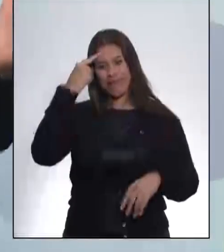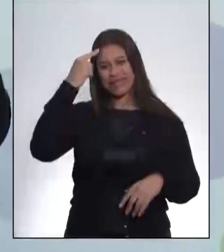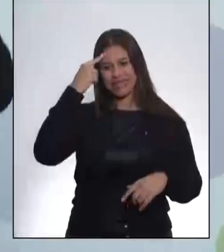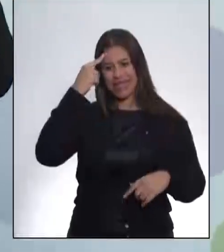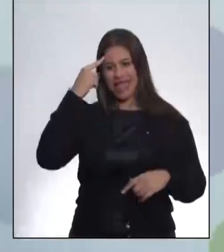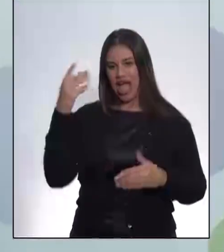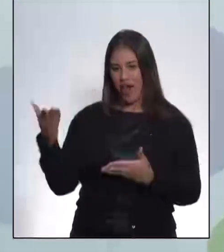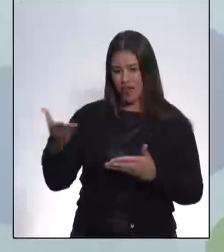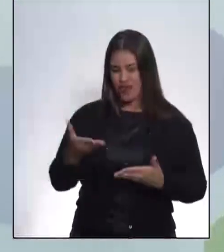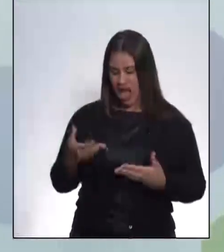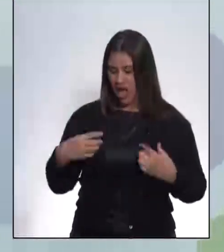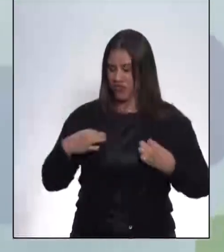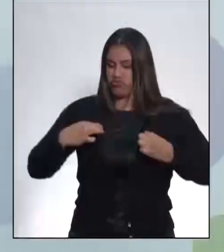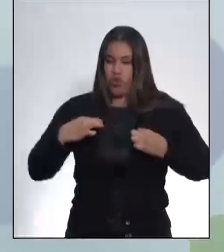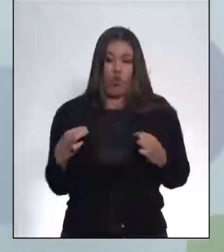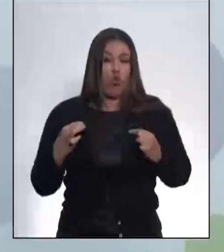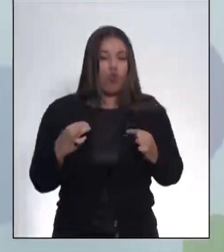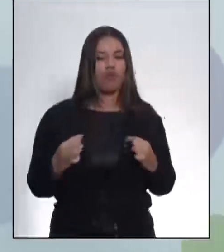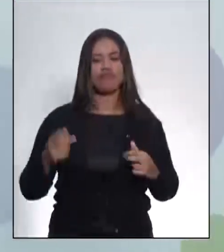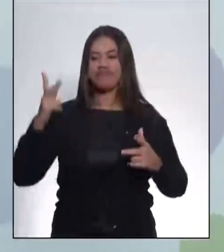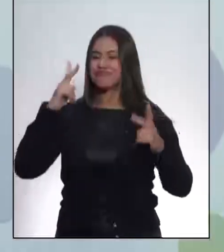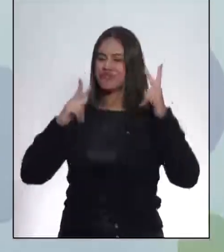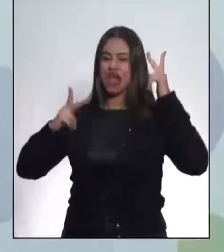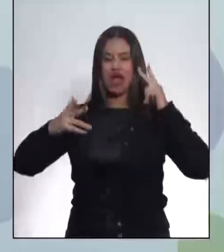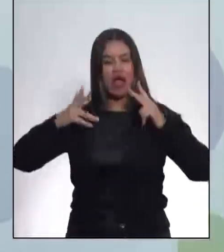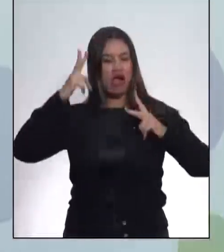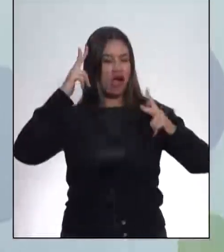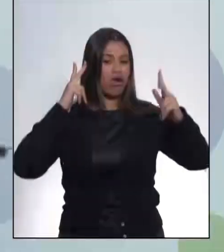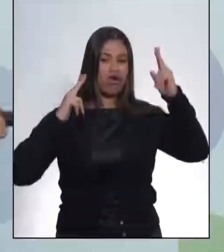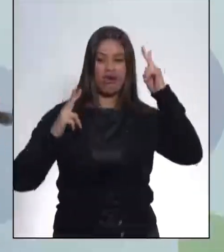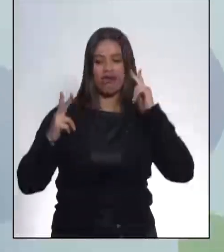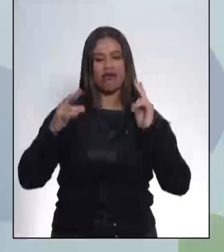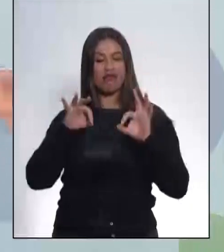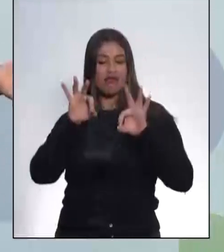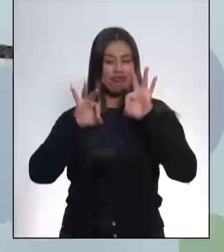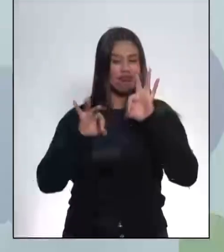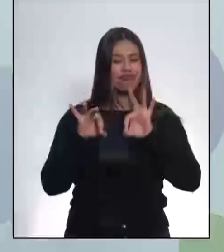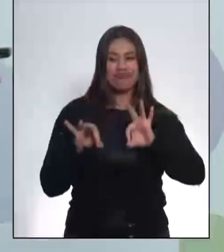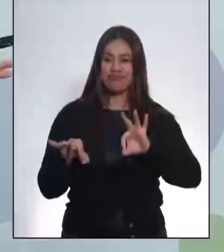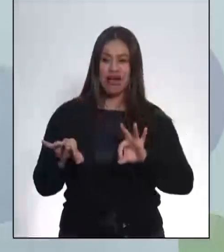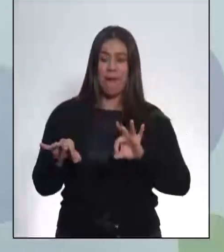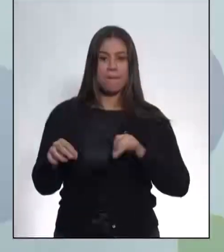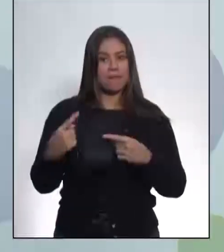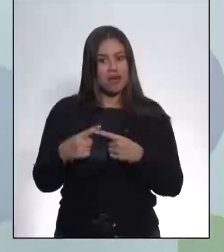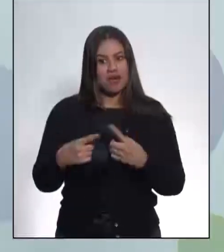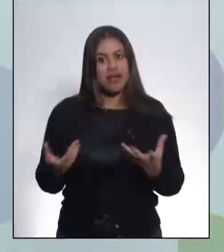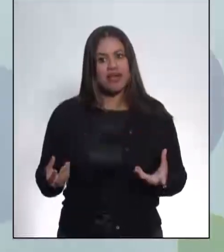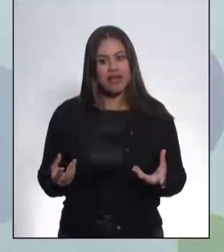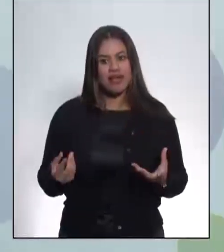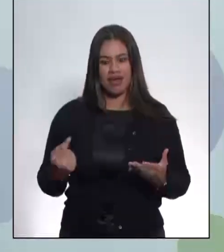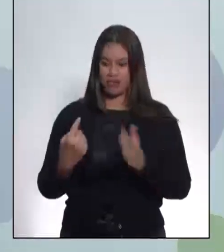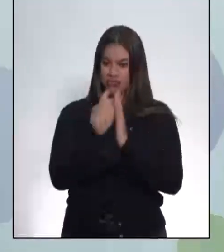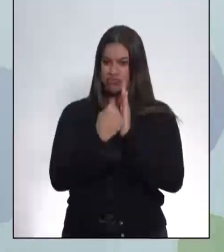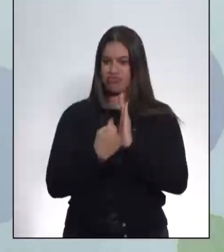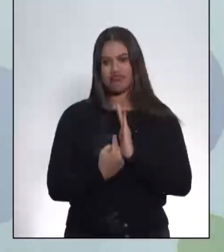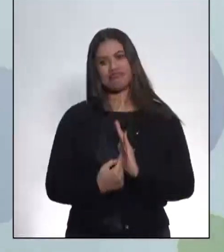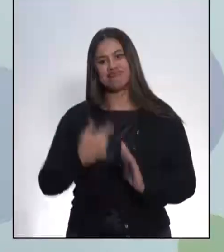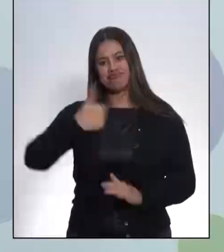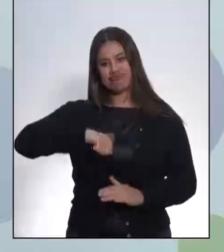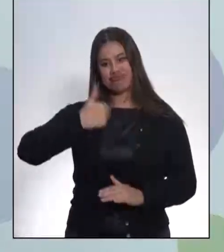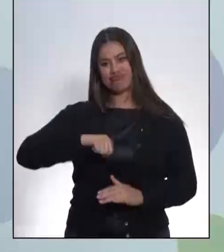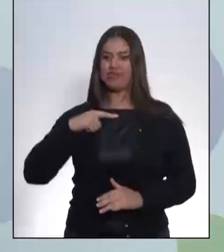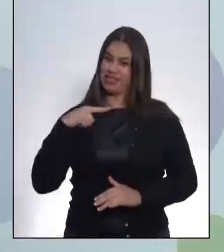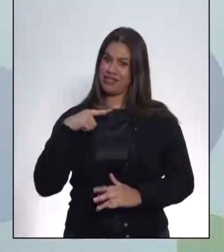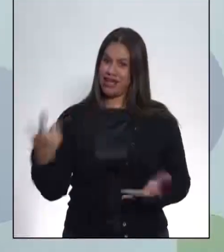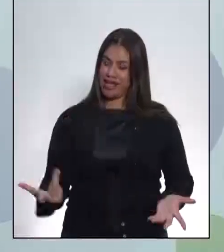cortar meu cabelo, dar um tapa no cabelo, tá certo? Lá, passar a régua, tá certo? Por quê? Porque é um código, você está me analisando. Tudo nessa vida é um